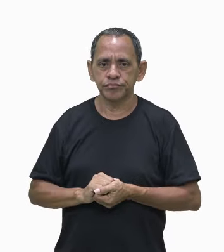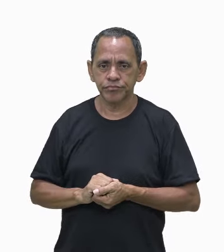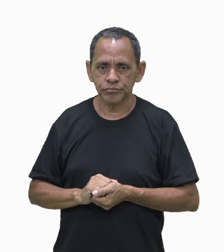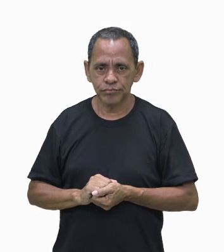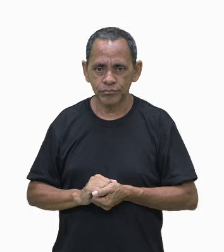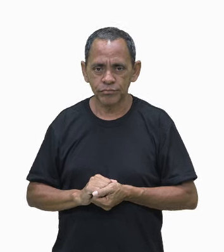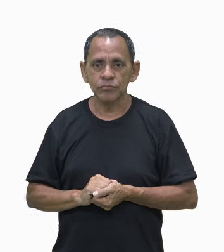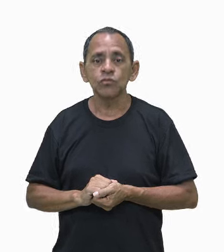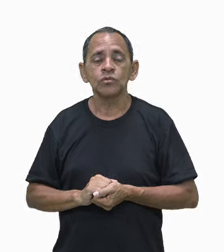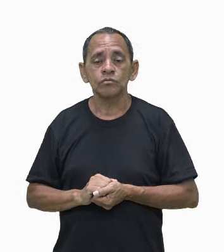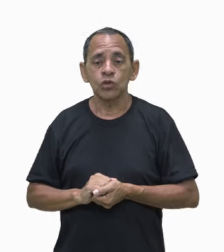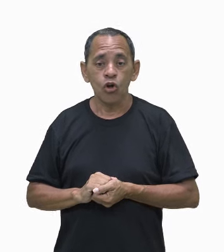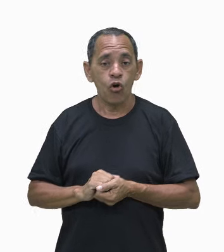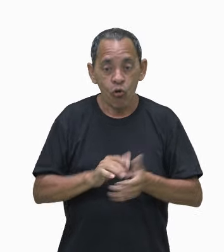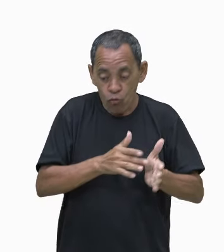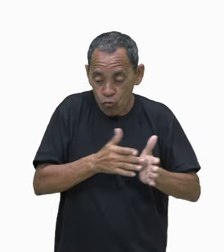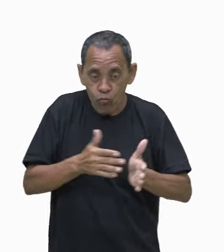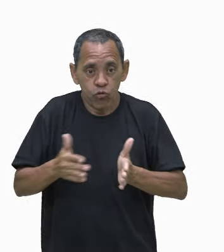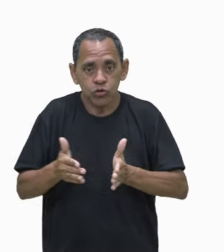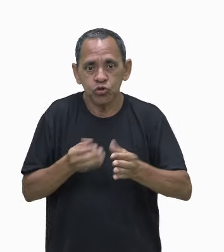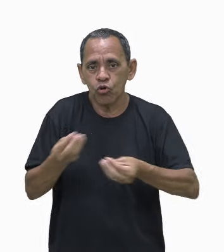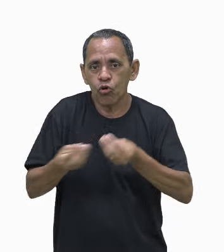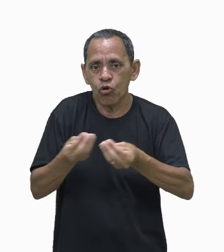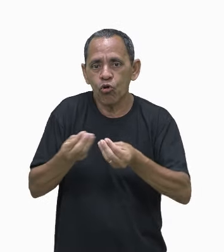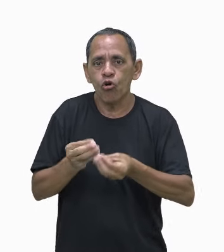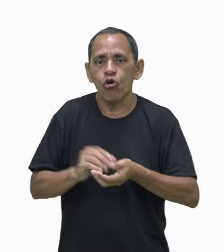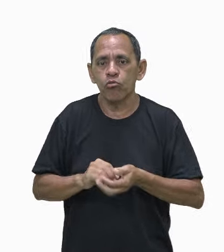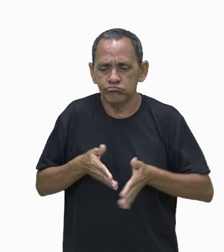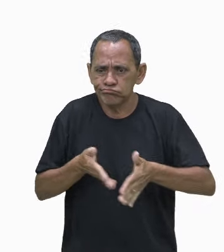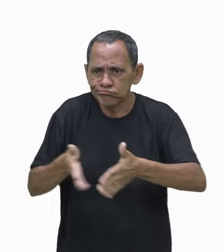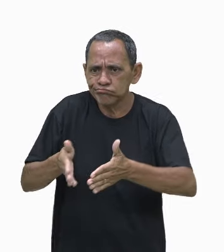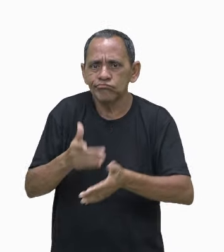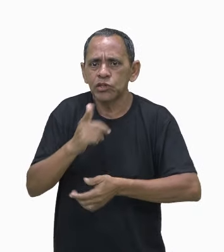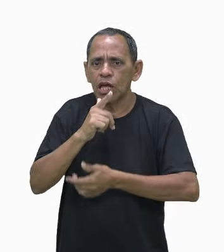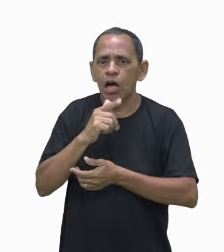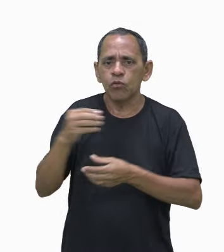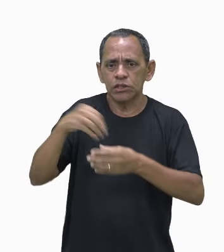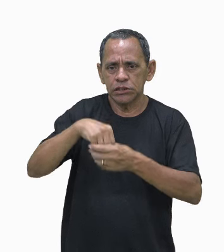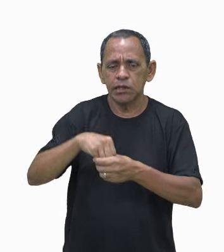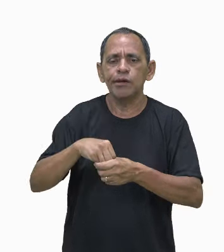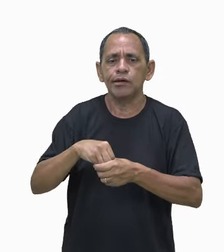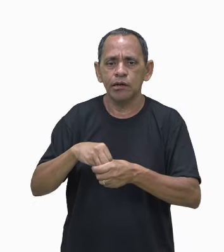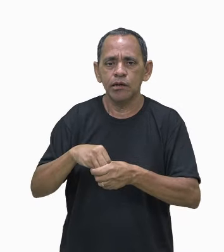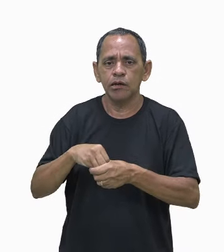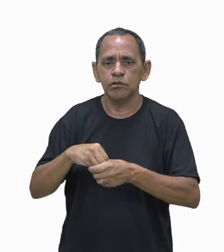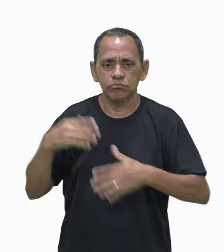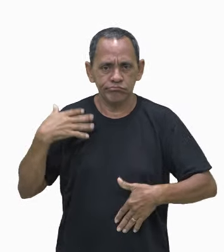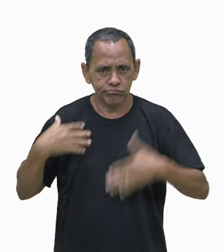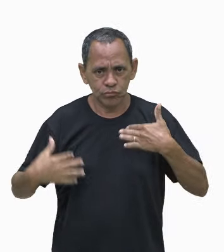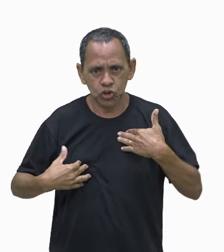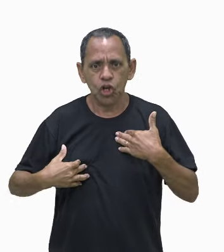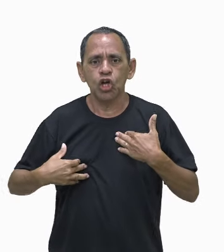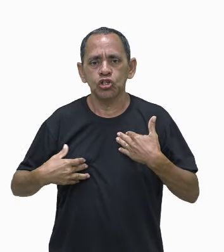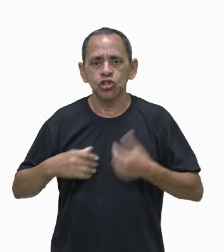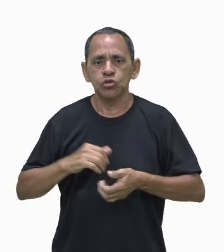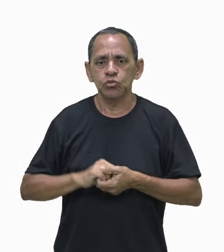das células e do organismo permite eficiente distribuição de substâncias. Então, nós temos